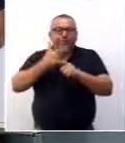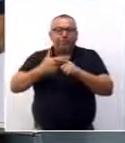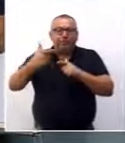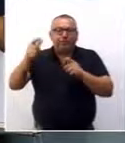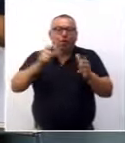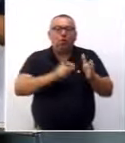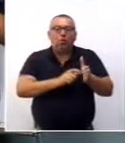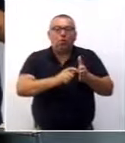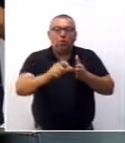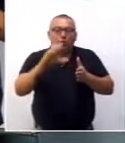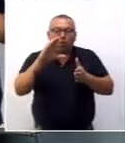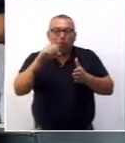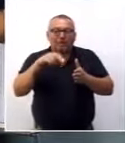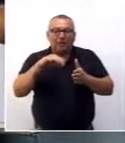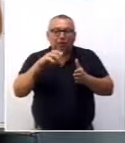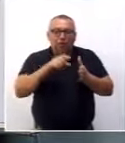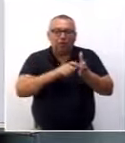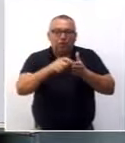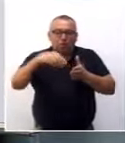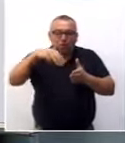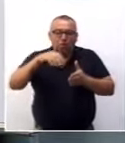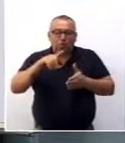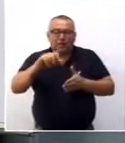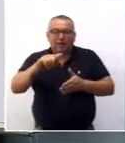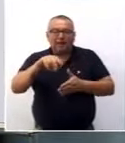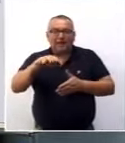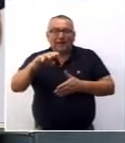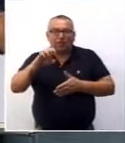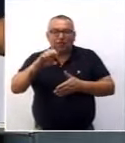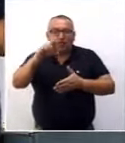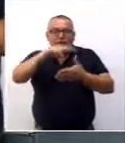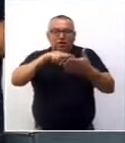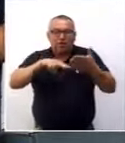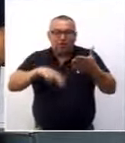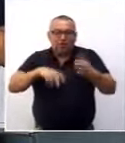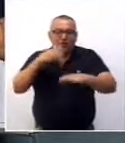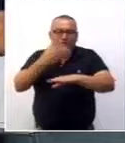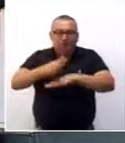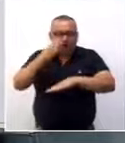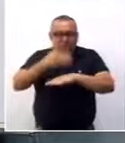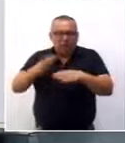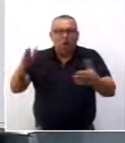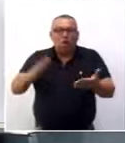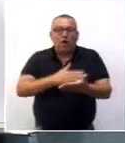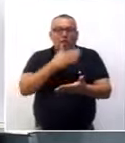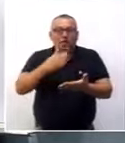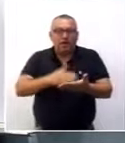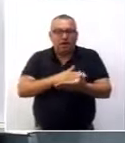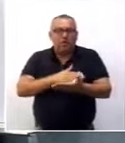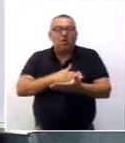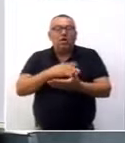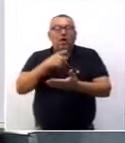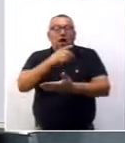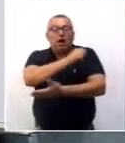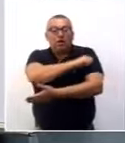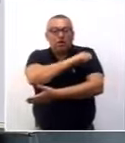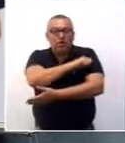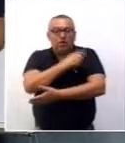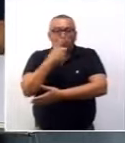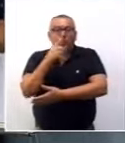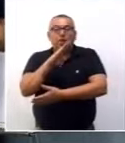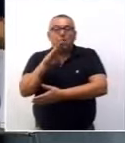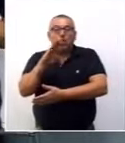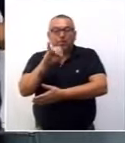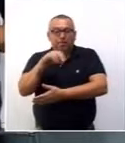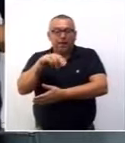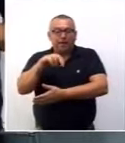conceito de modernidade relacionado à literatura a partir das atividades do caderno do aluno do primeiro bimestre. Além disso, nós vamos ter